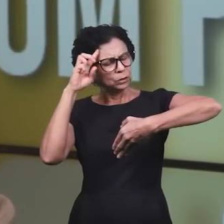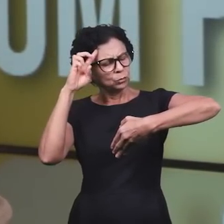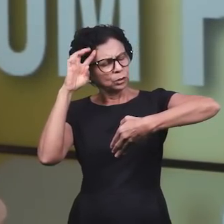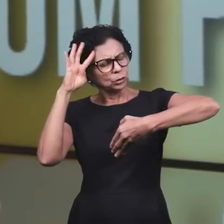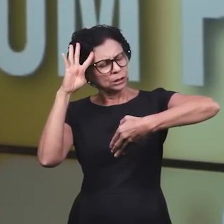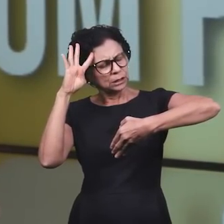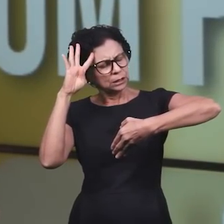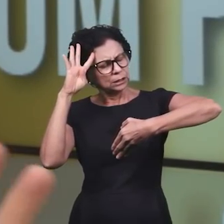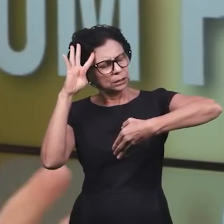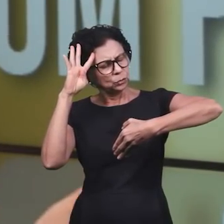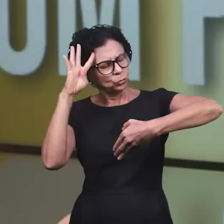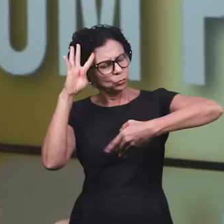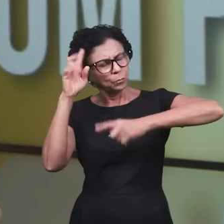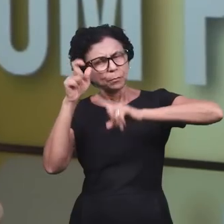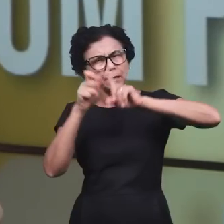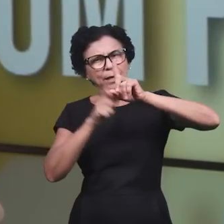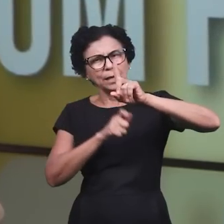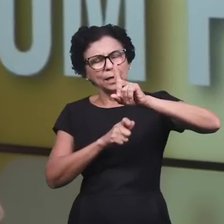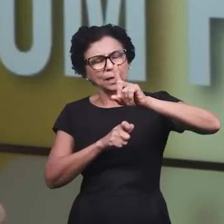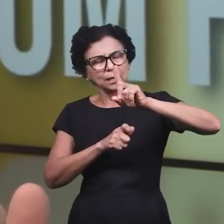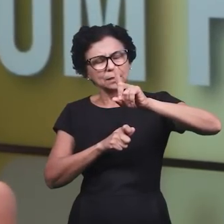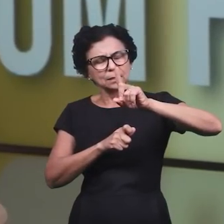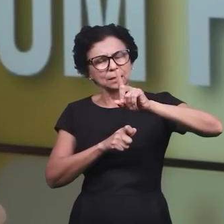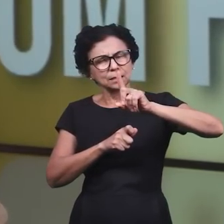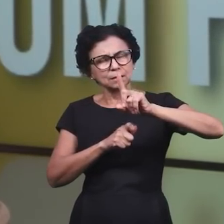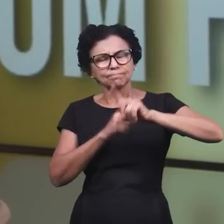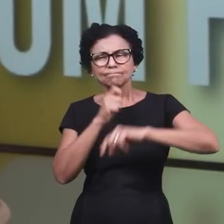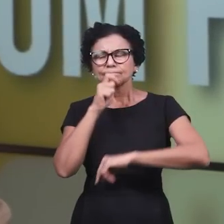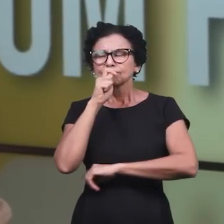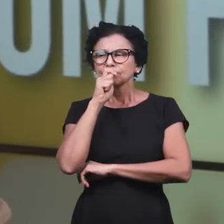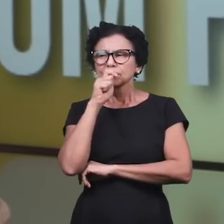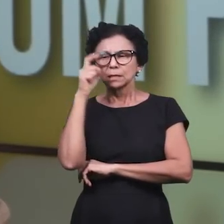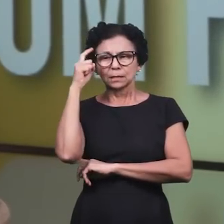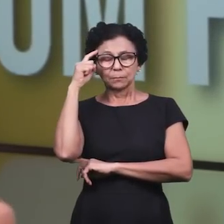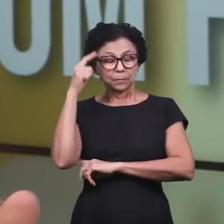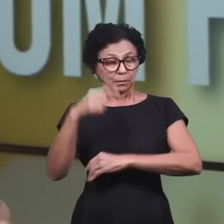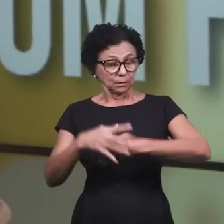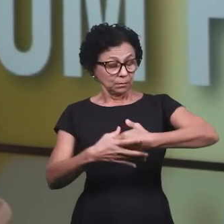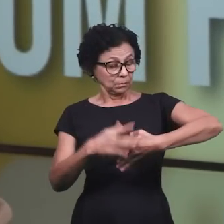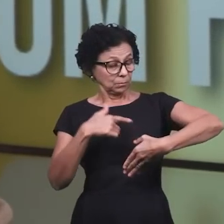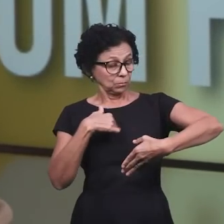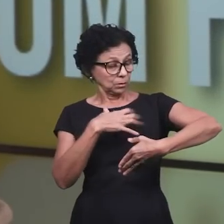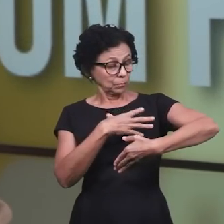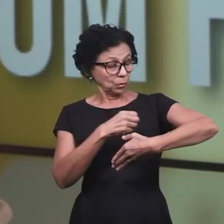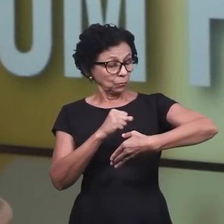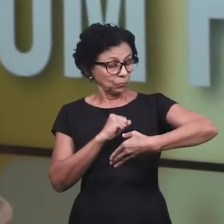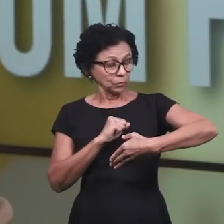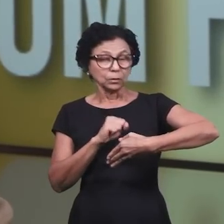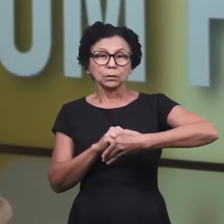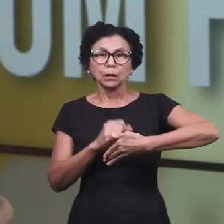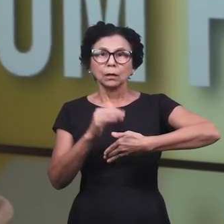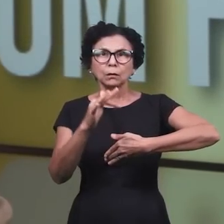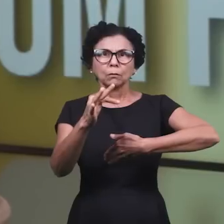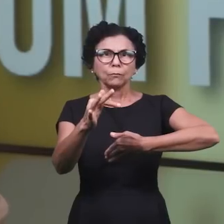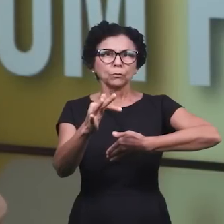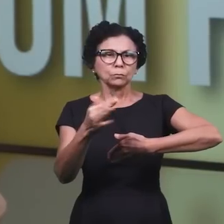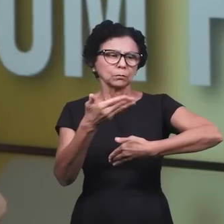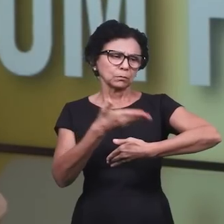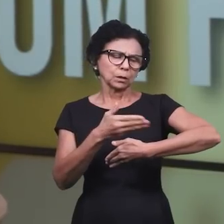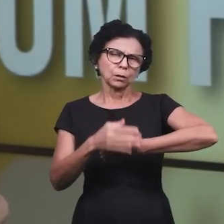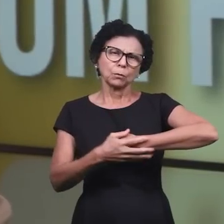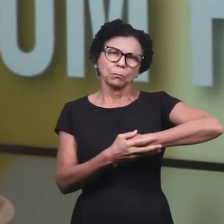a pensar, a projetar. Agora meu filho está aqui. E o que será dele, não é? Ele ainda é um bebê, é